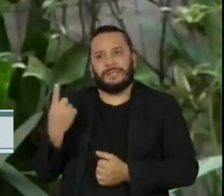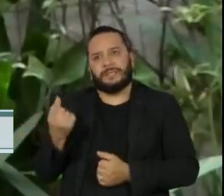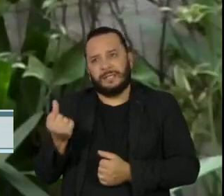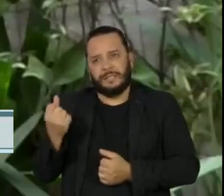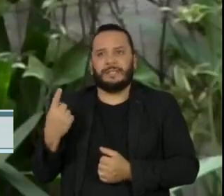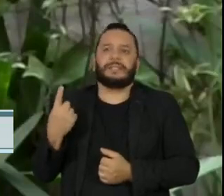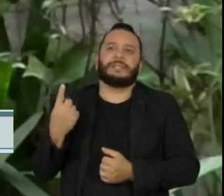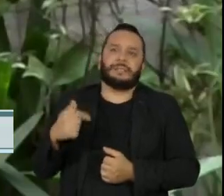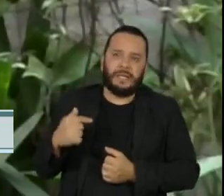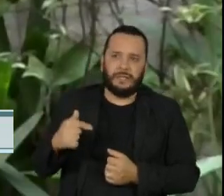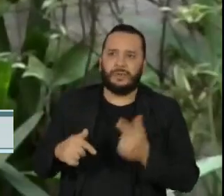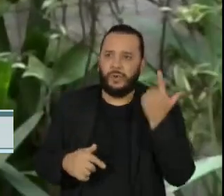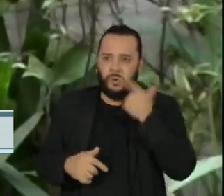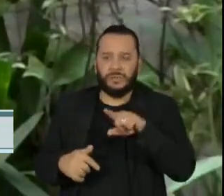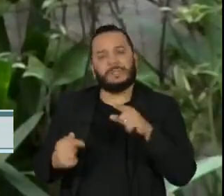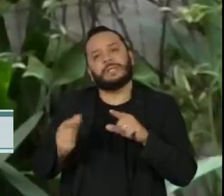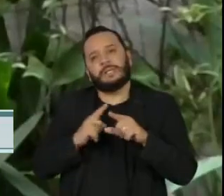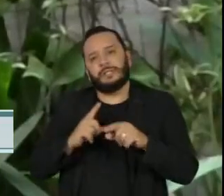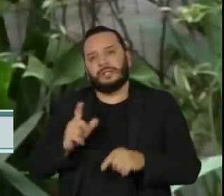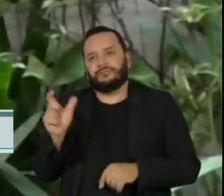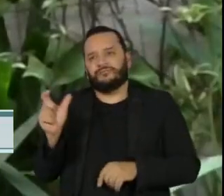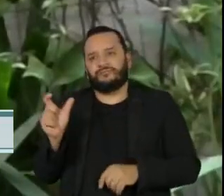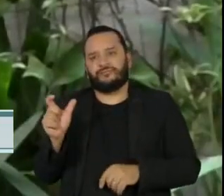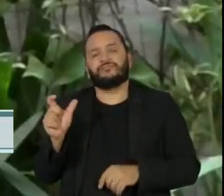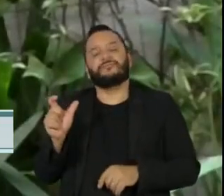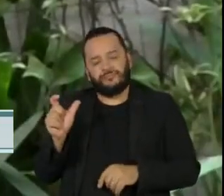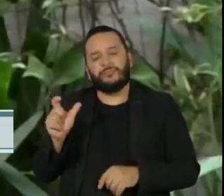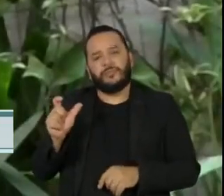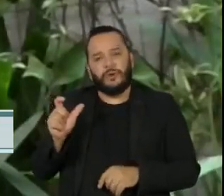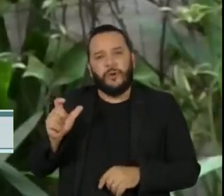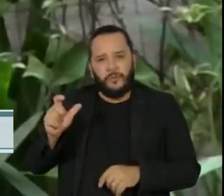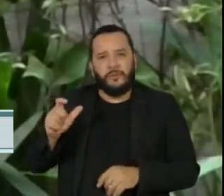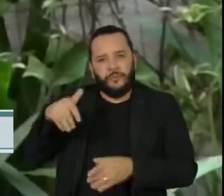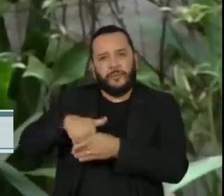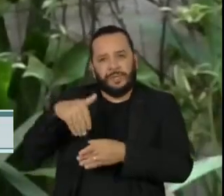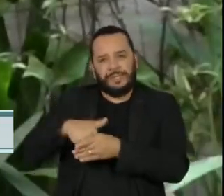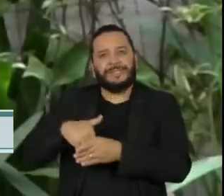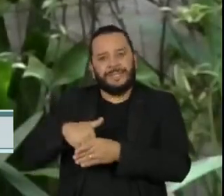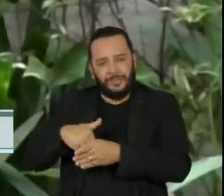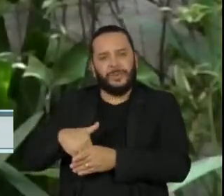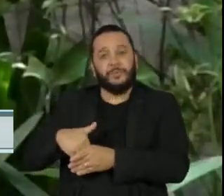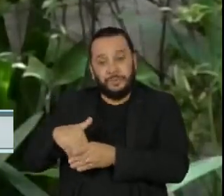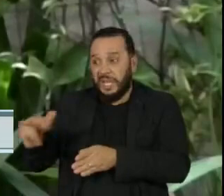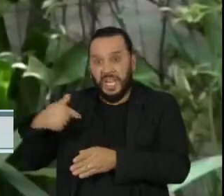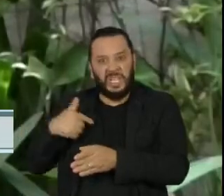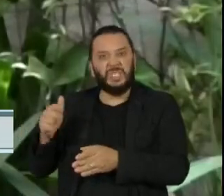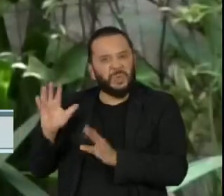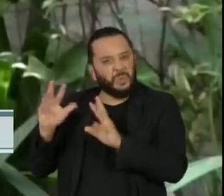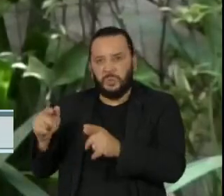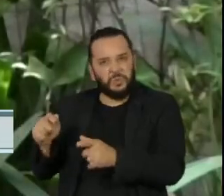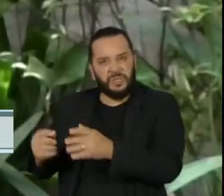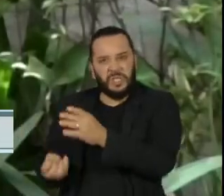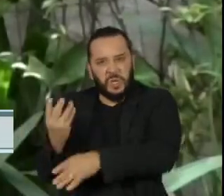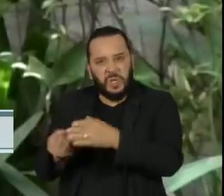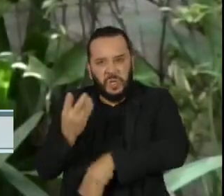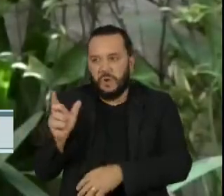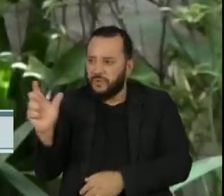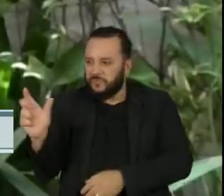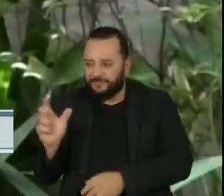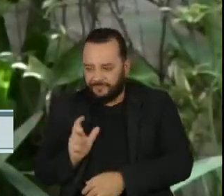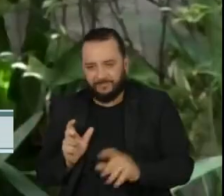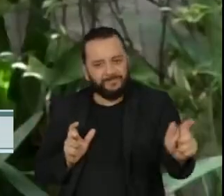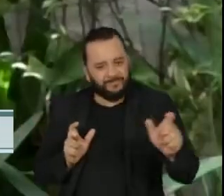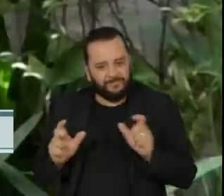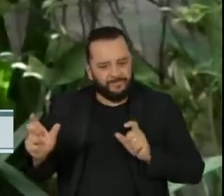anos tirassem o seu título, e a gente conseguiu um marco histórico, então a gente está muito, muito feliz com isso. E a partir de agora é muito